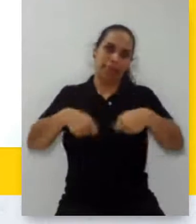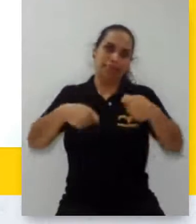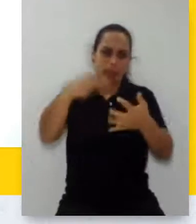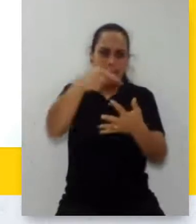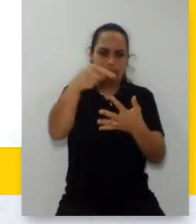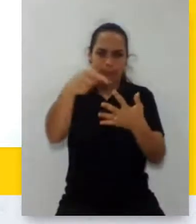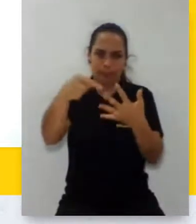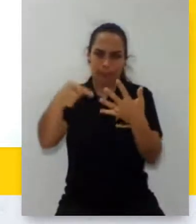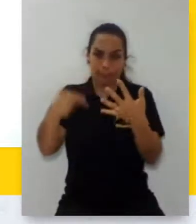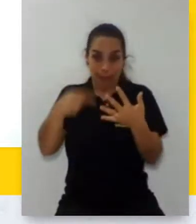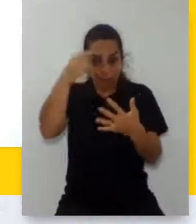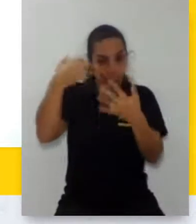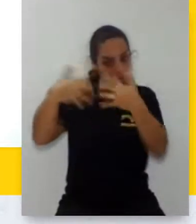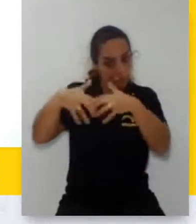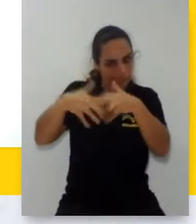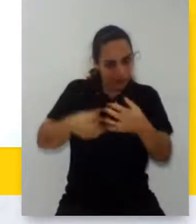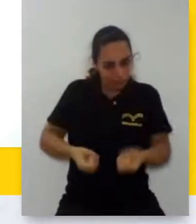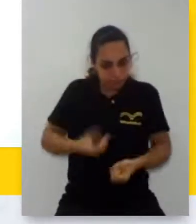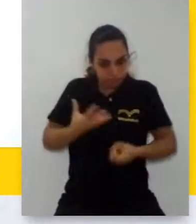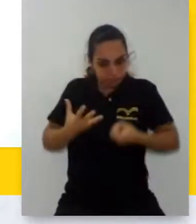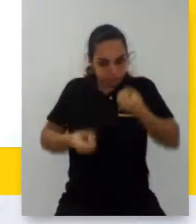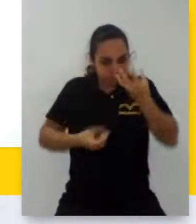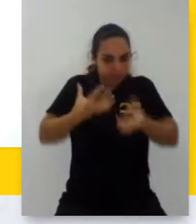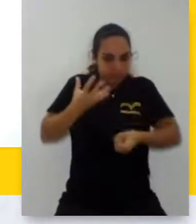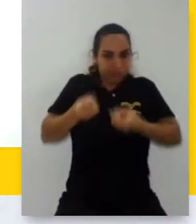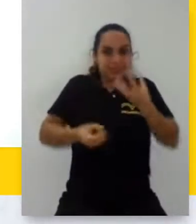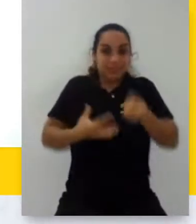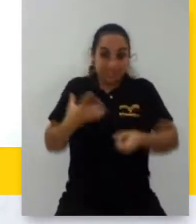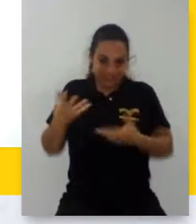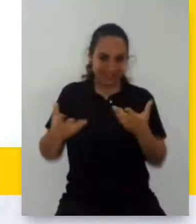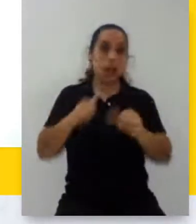sono porque melhora a melatonina, mas